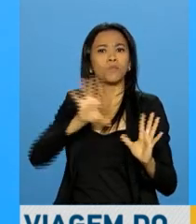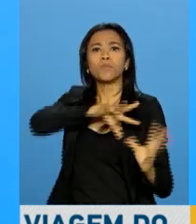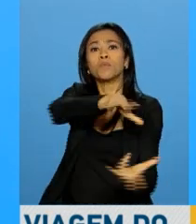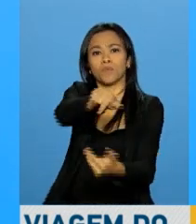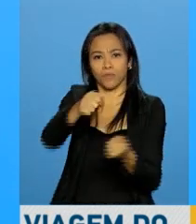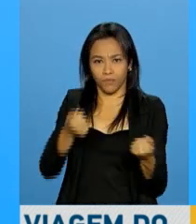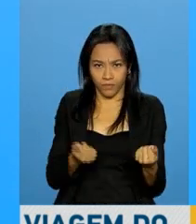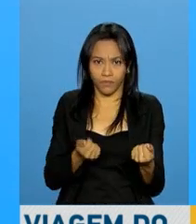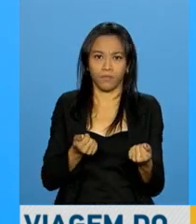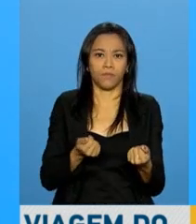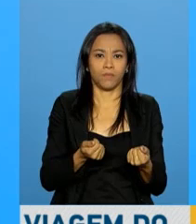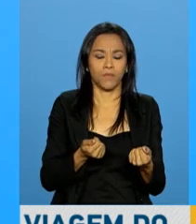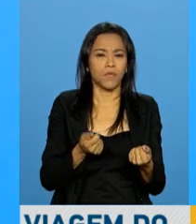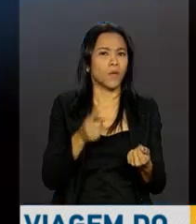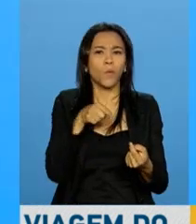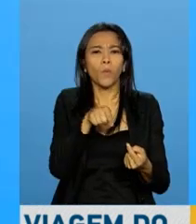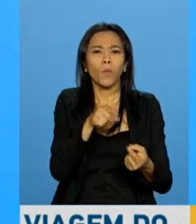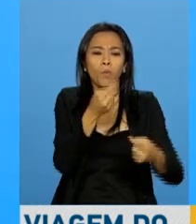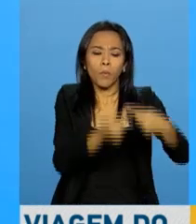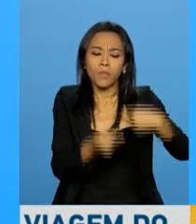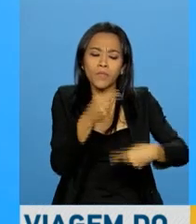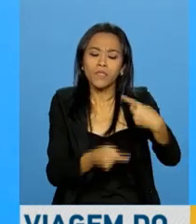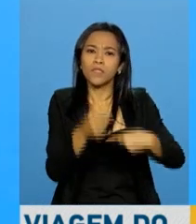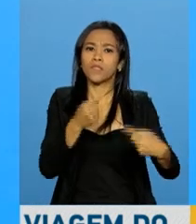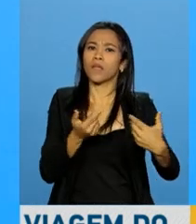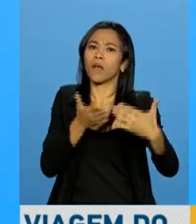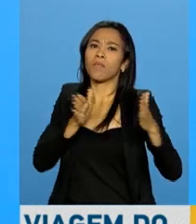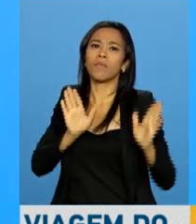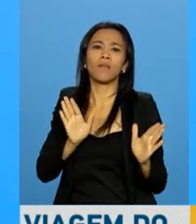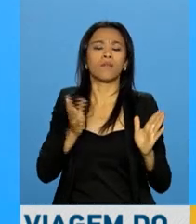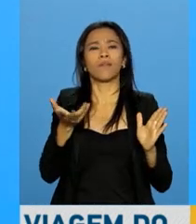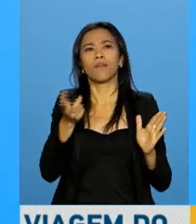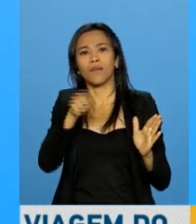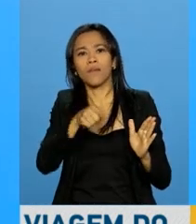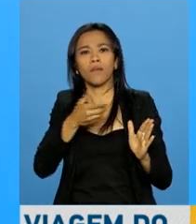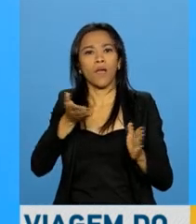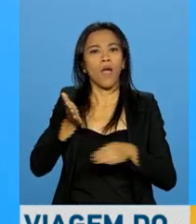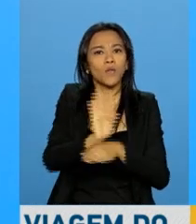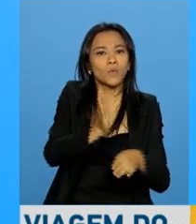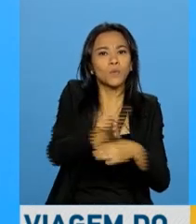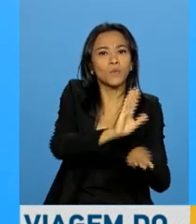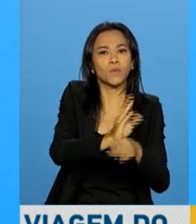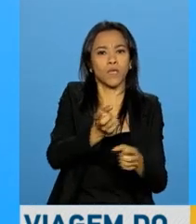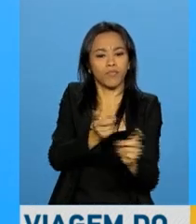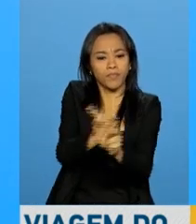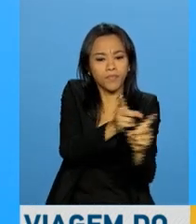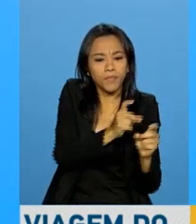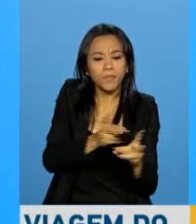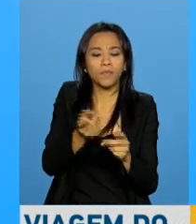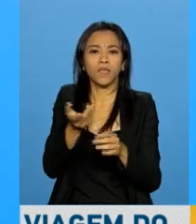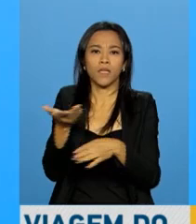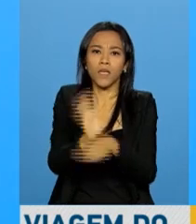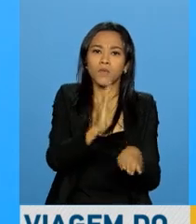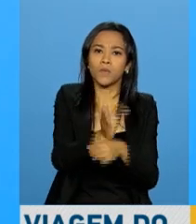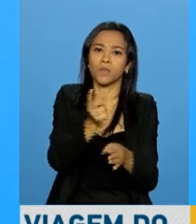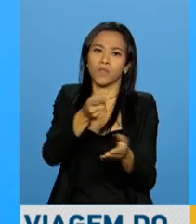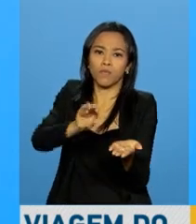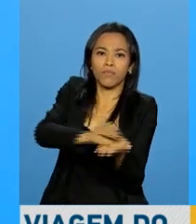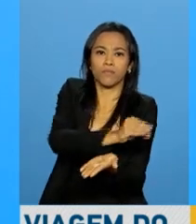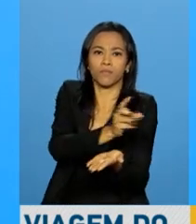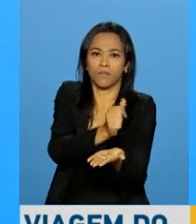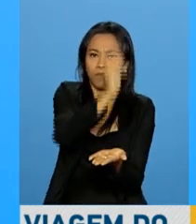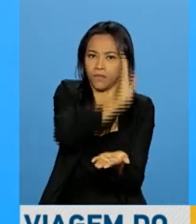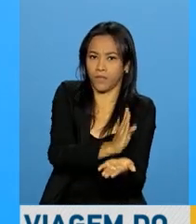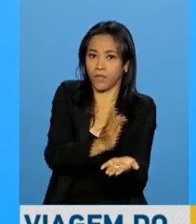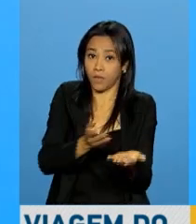mundo. Uma política externa que contribui para o comércio e os investimentos. Por exemplo,